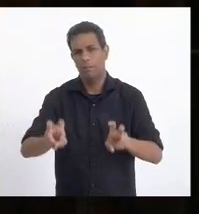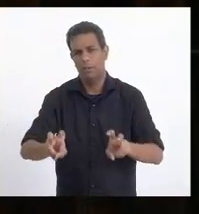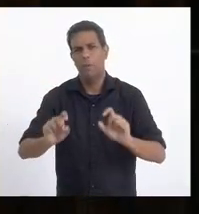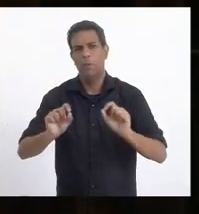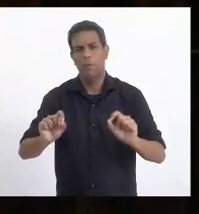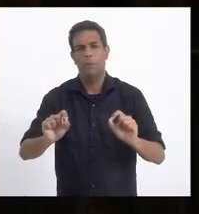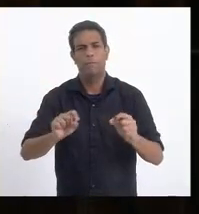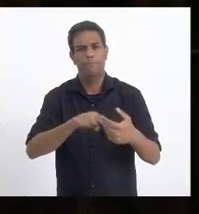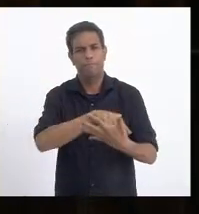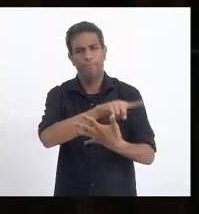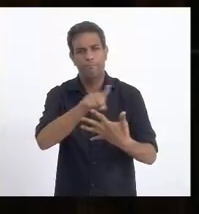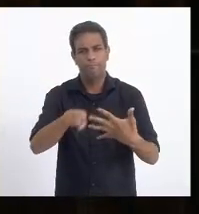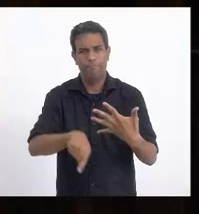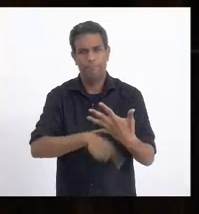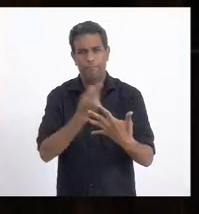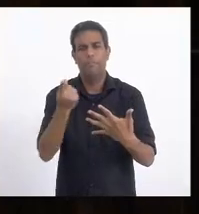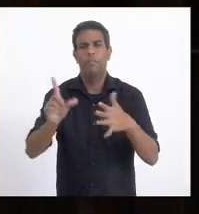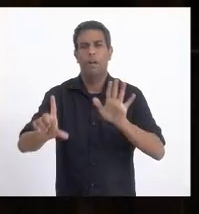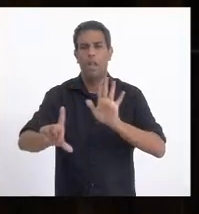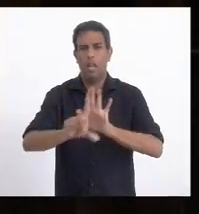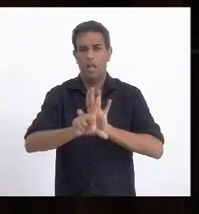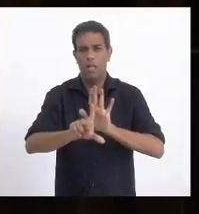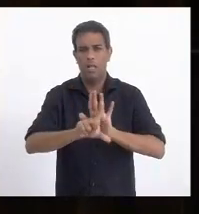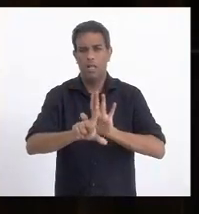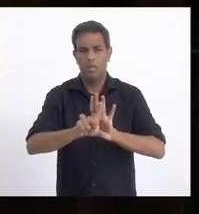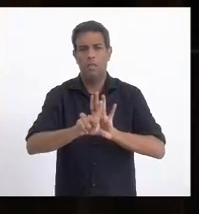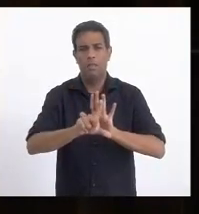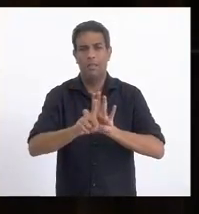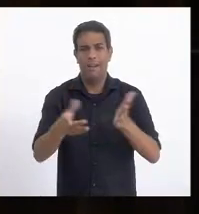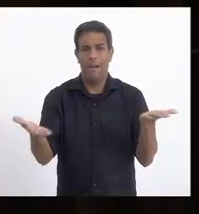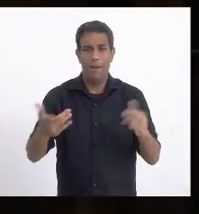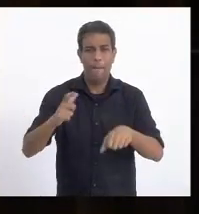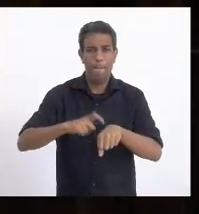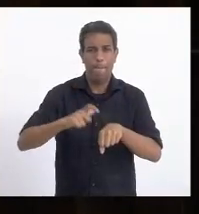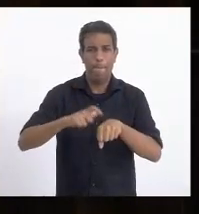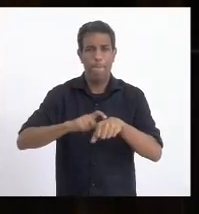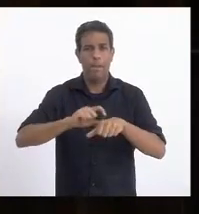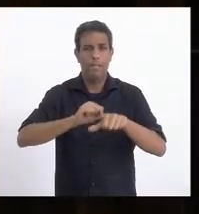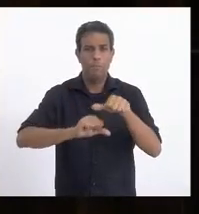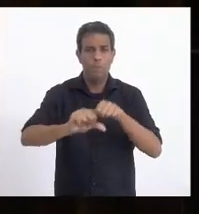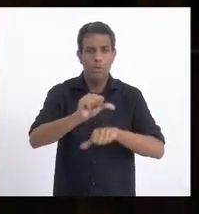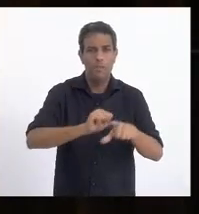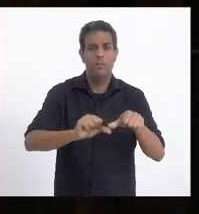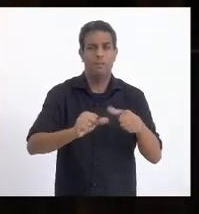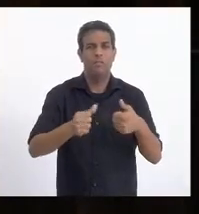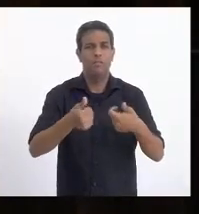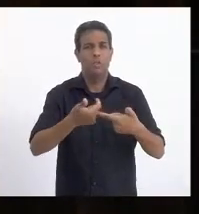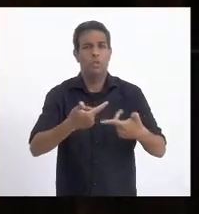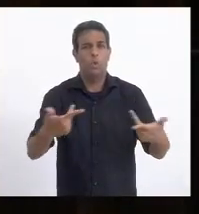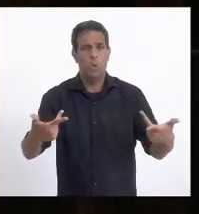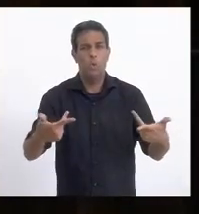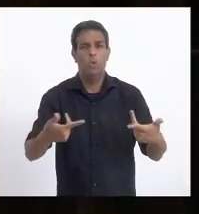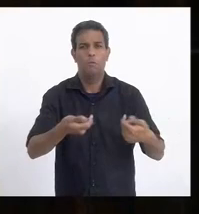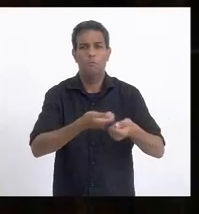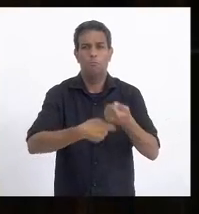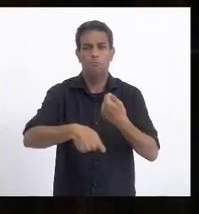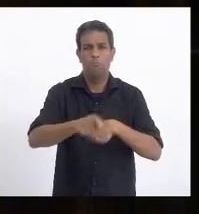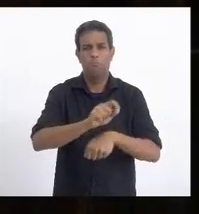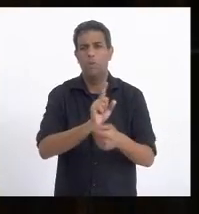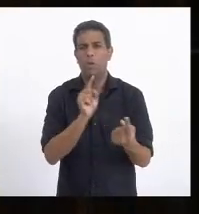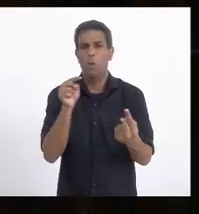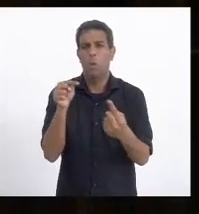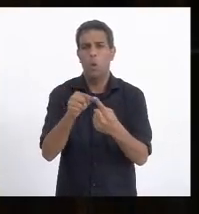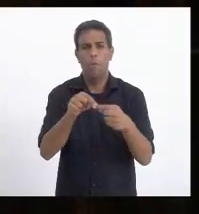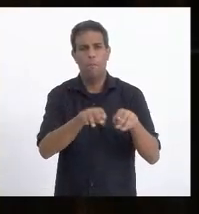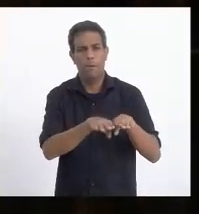as cinco legislações do regime de recuperação fiscal a gente teve também um ponto